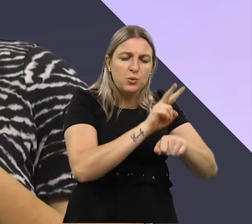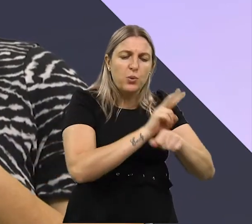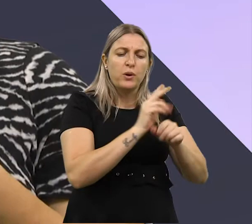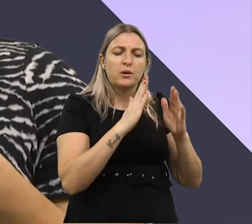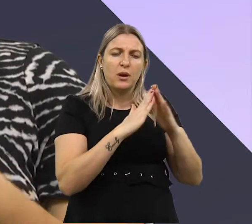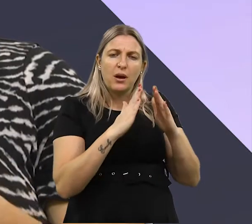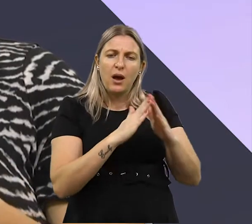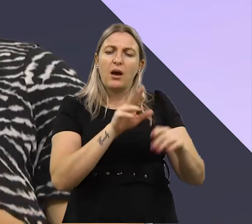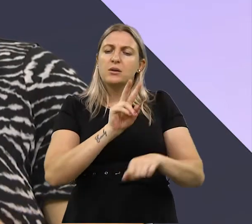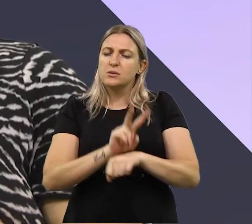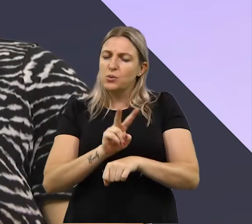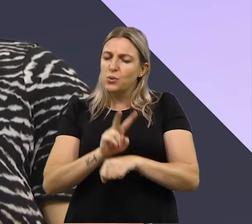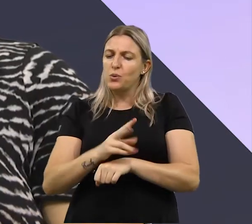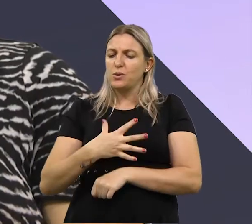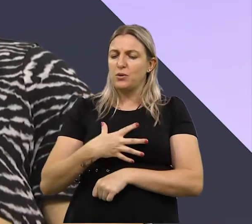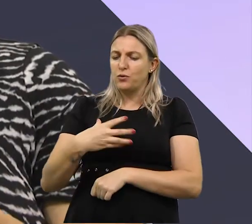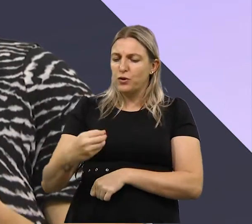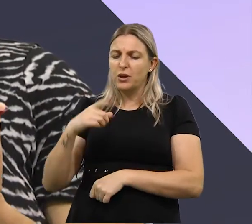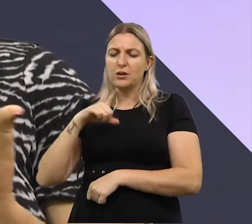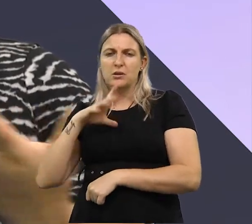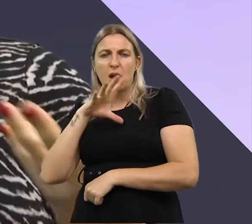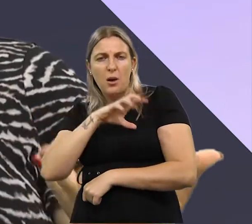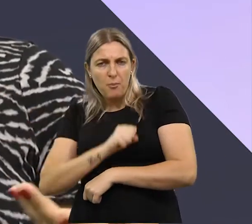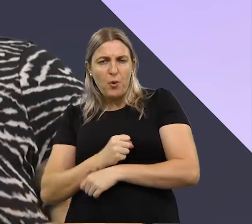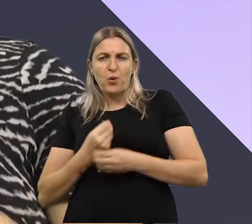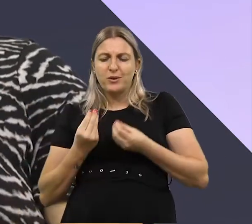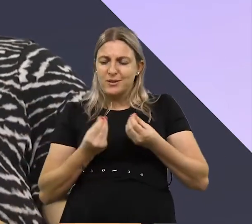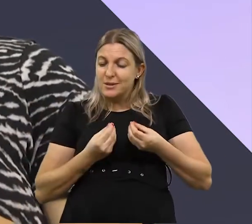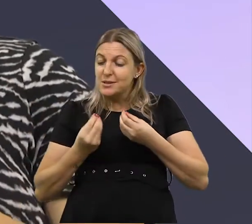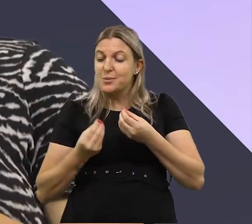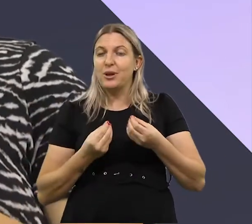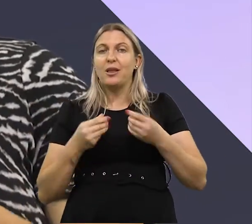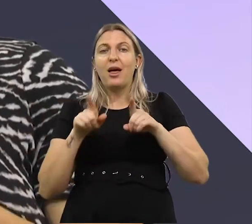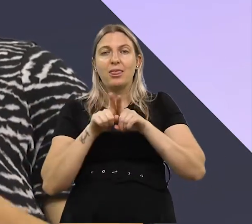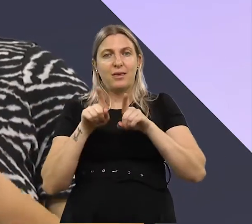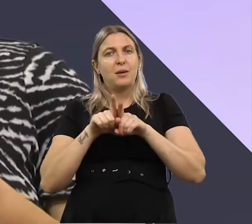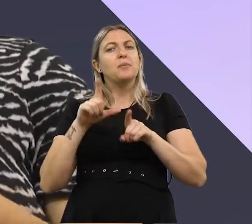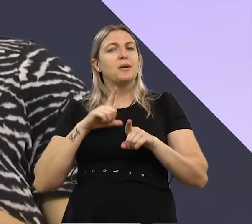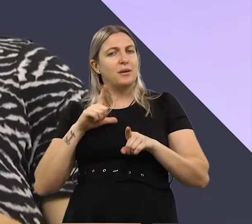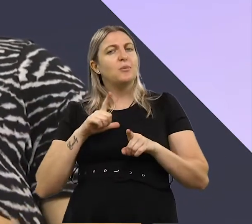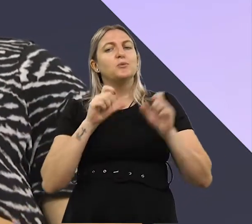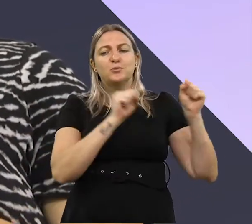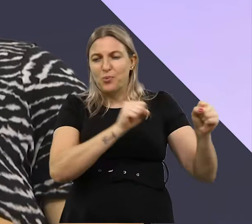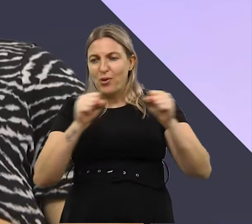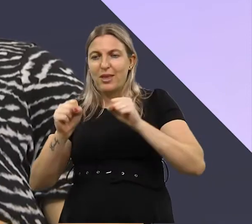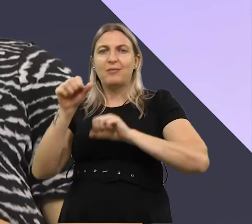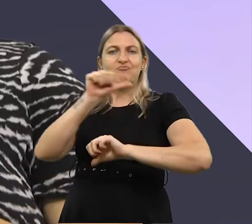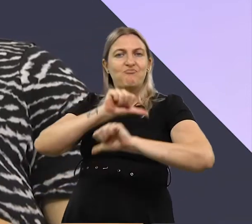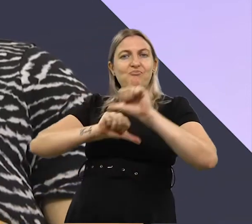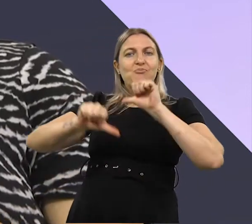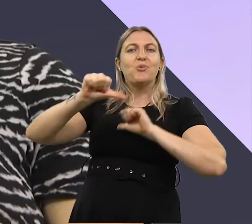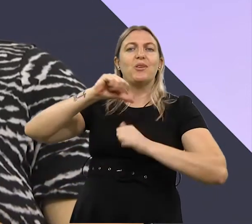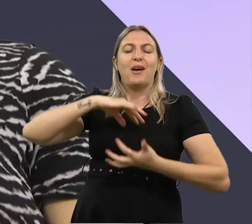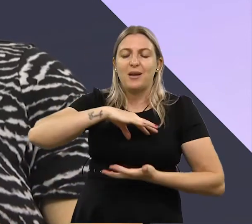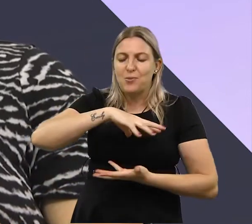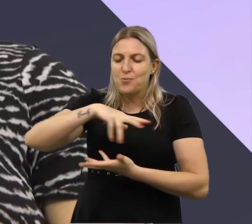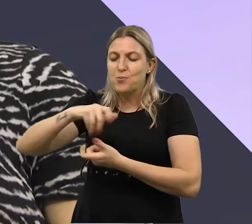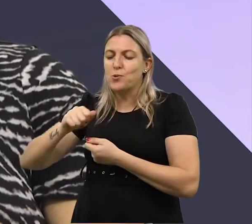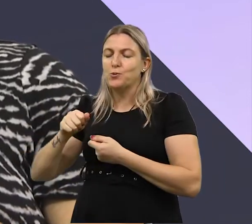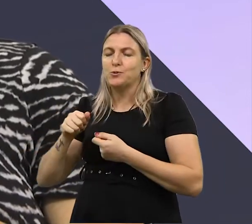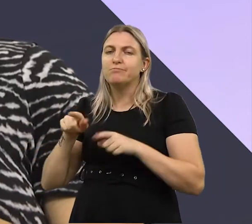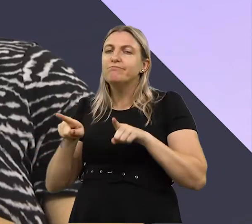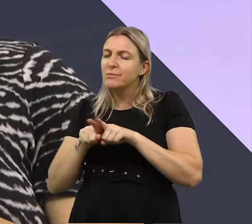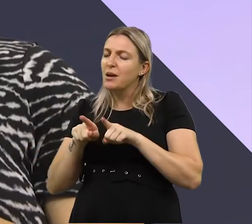sermos mulheres guerreiras que cuidam da casa, dos filhos, né? Com amor, com sensibilidade, nós temos também o poder de transformar o